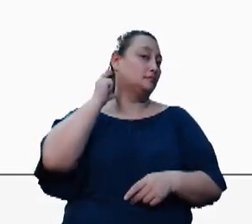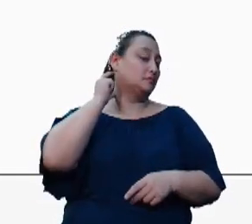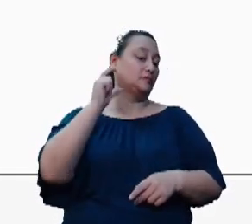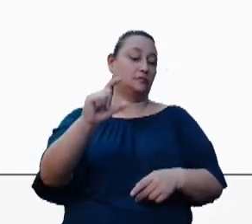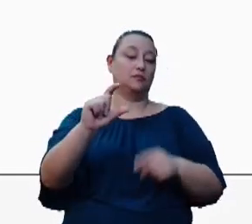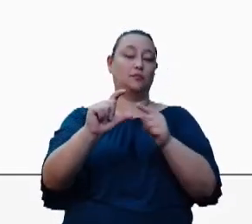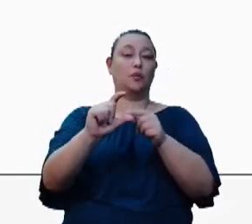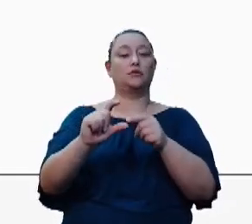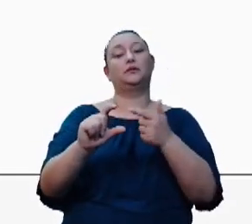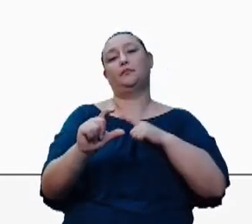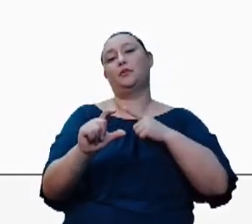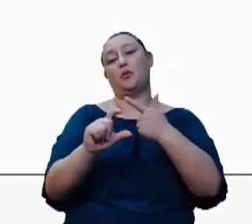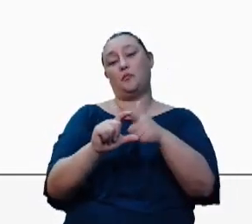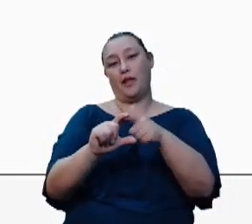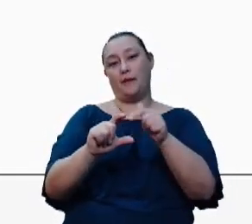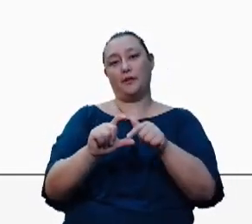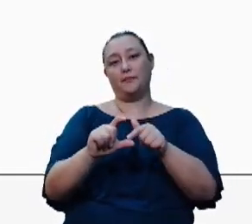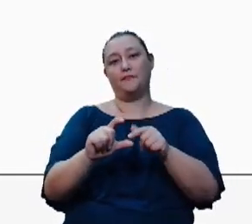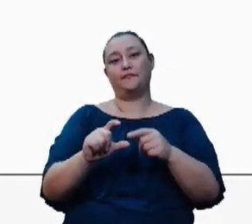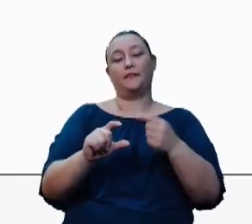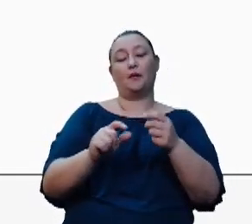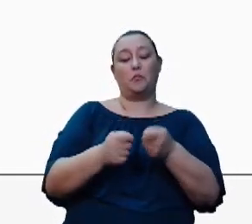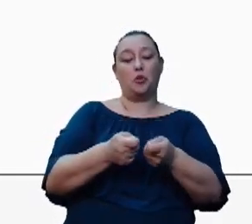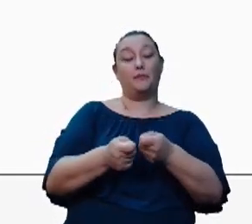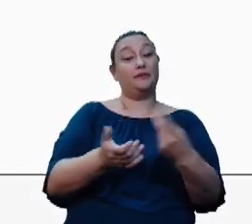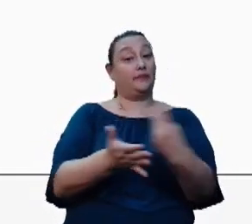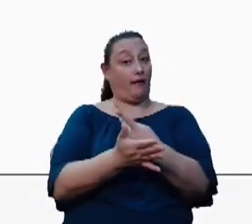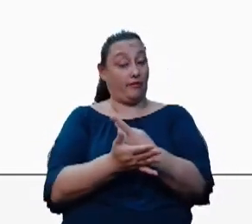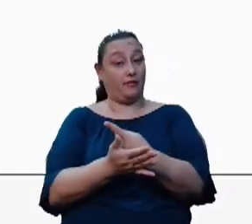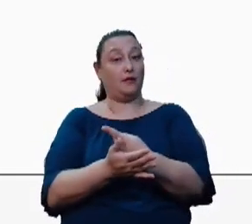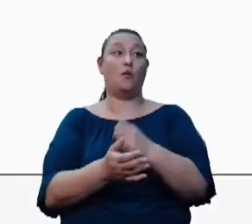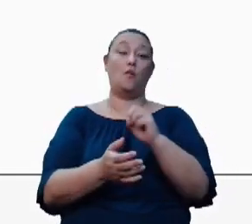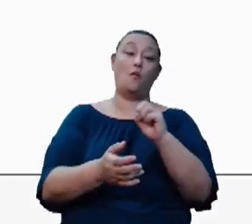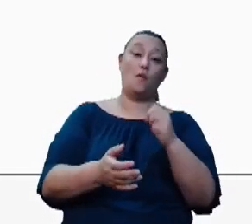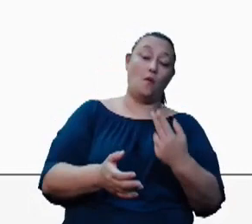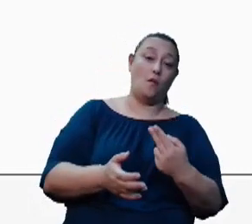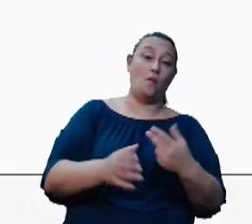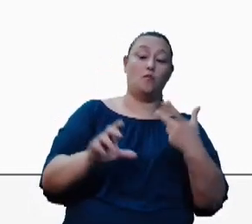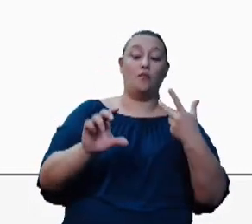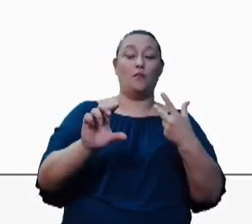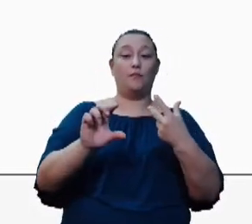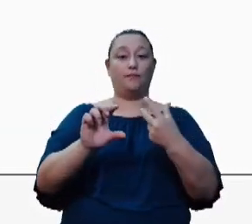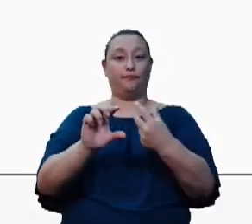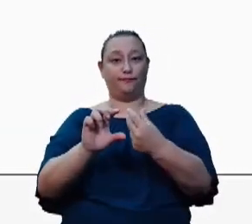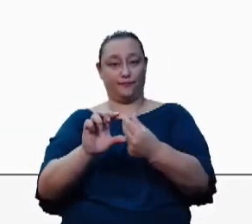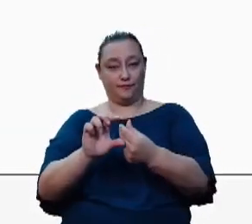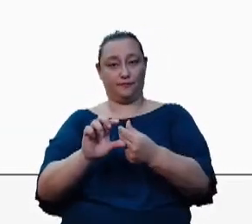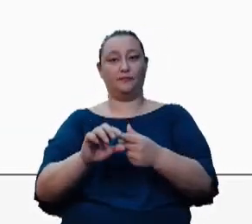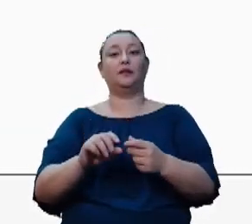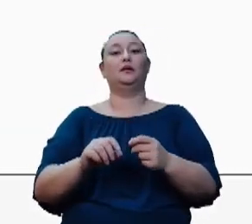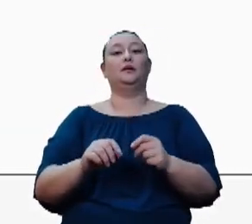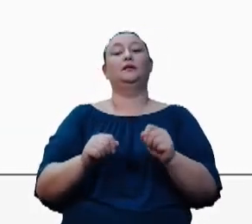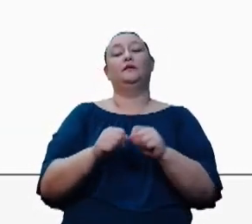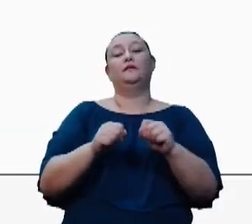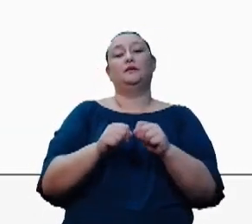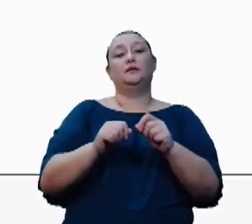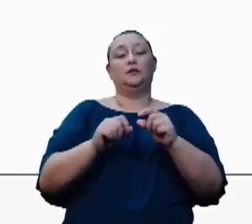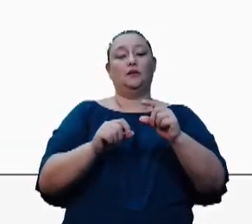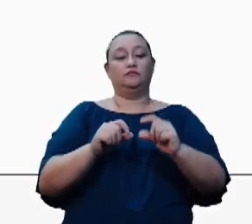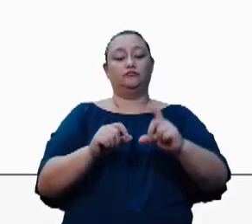do dispositivo, ou seja, uma programação errada ou aplicação da medicação em